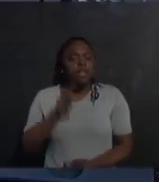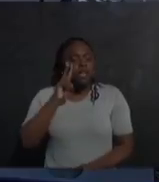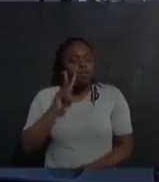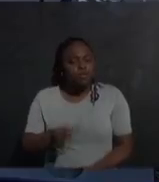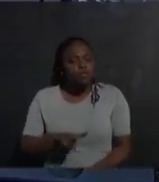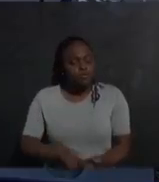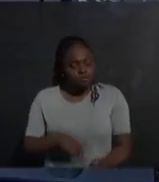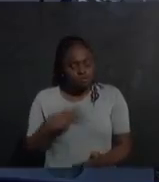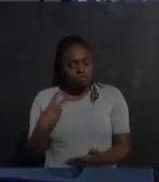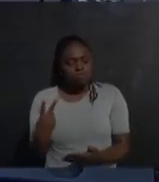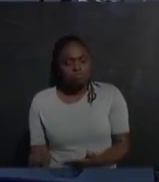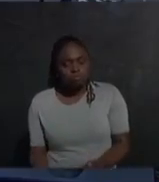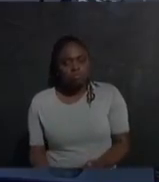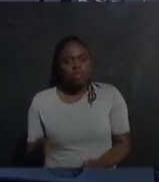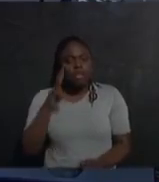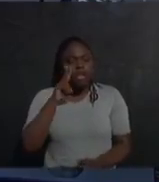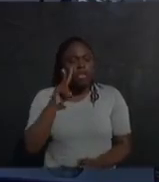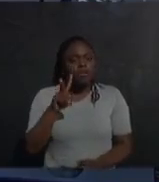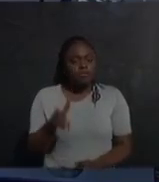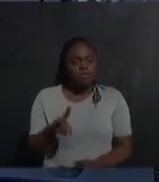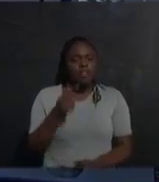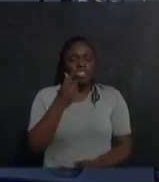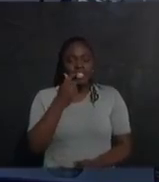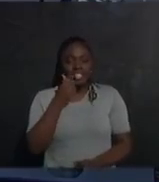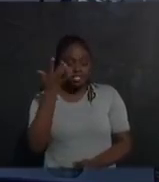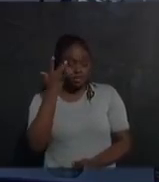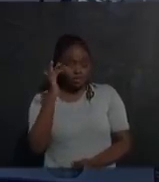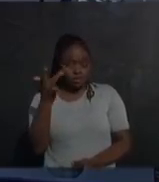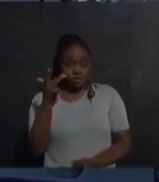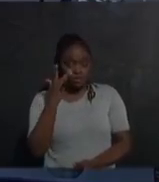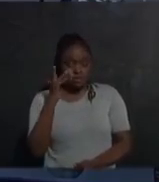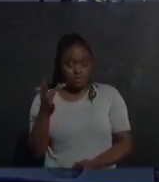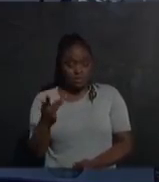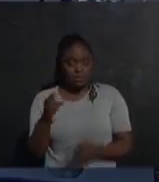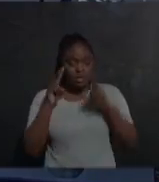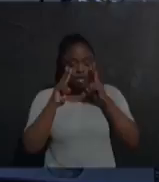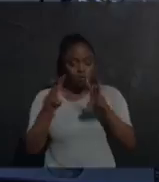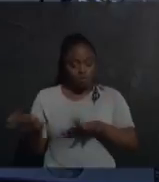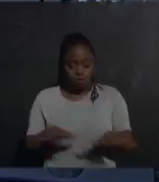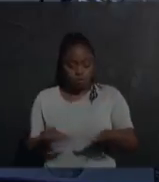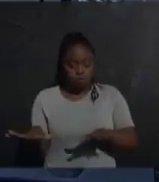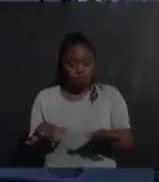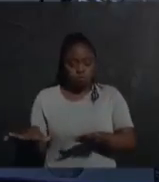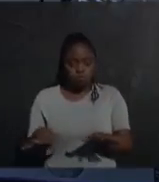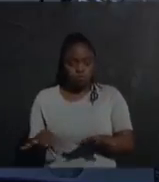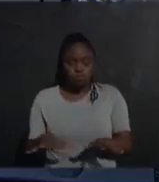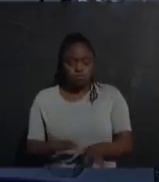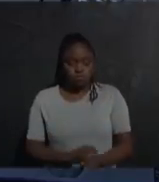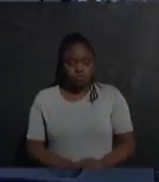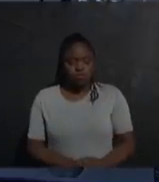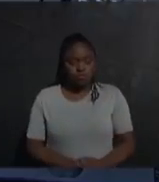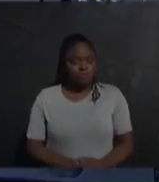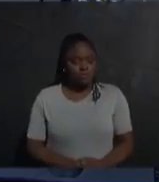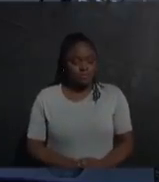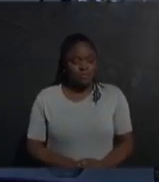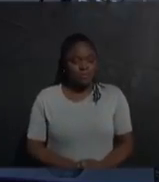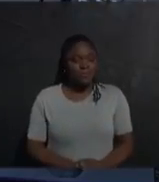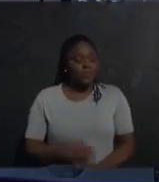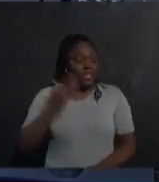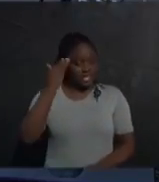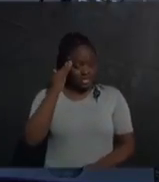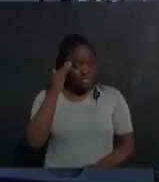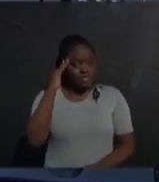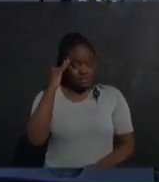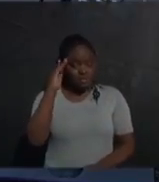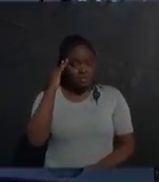chão, eu vi dente de ouro, eu vi tremer. Ai, gente, vocês estão entendendo